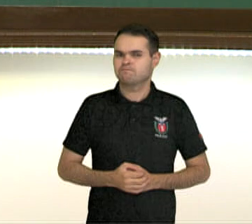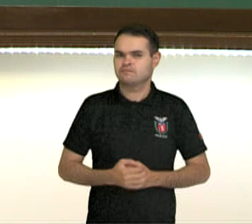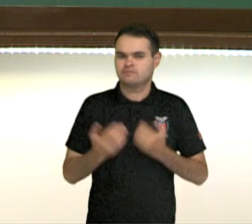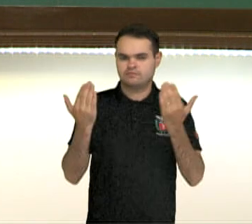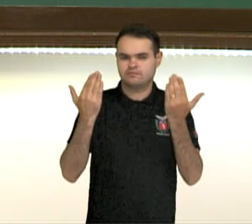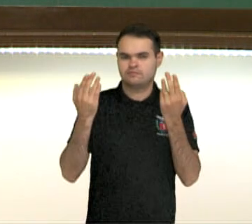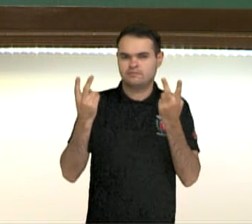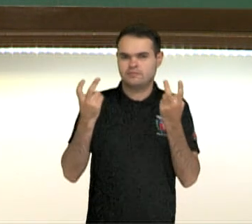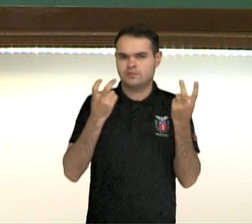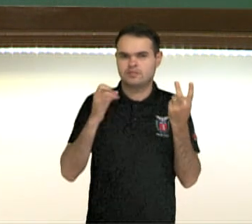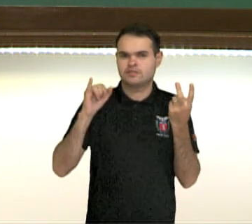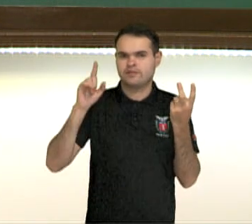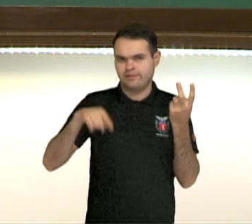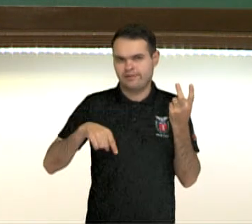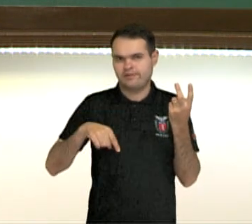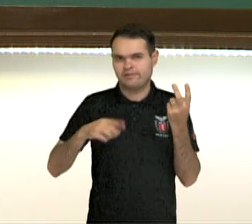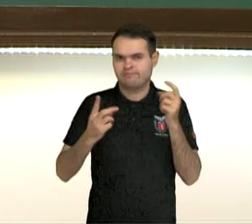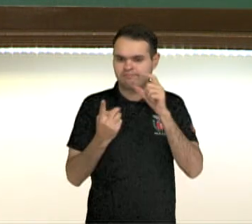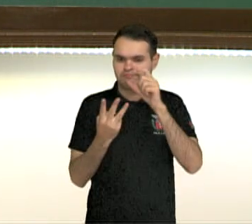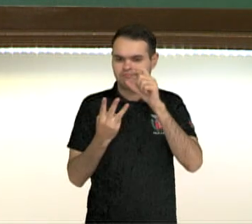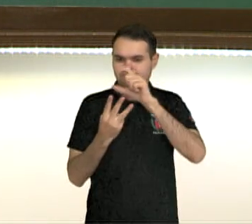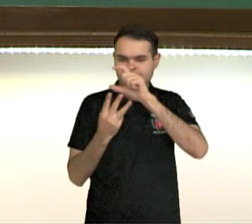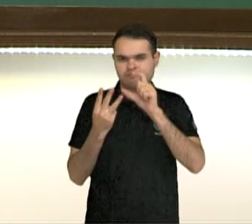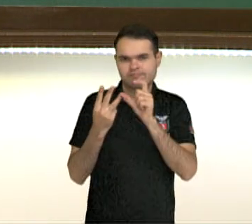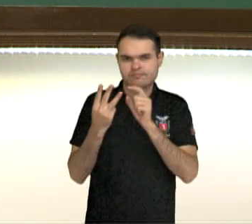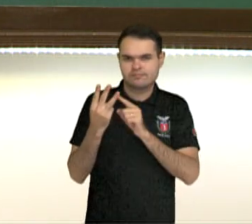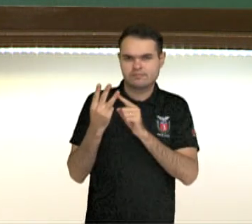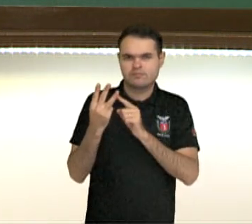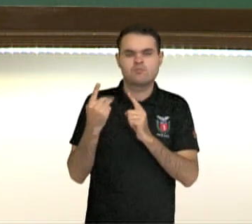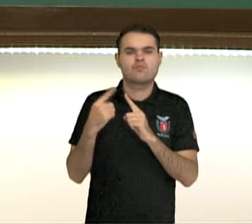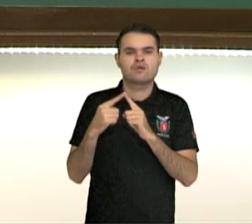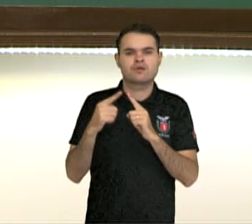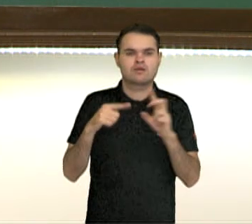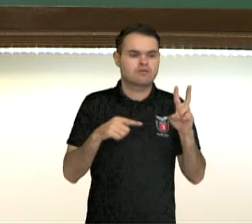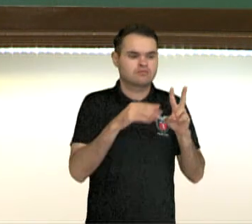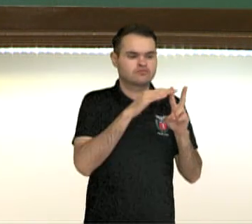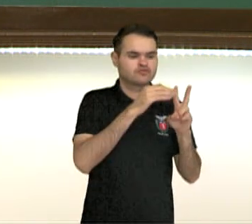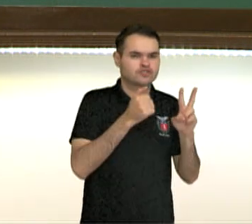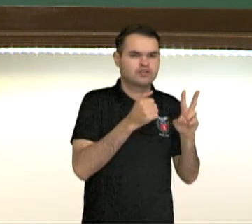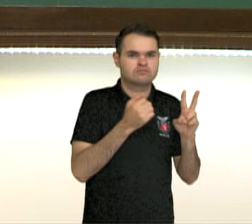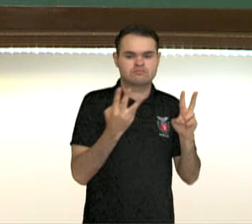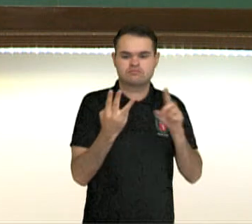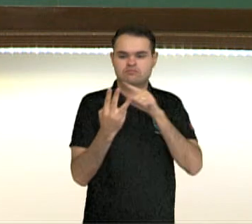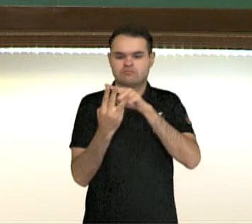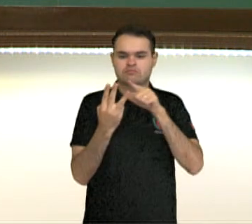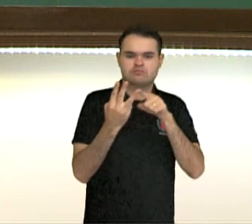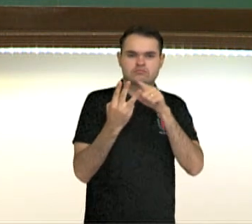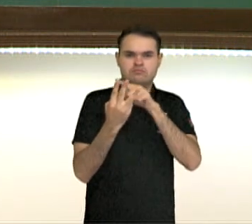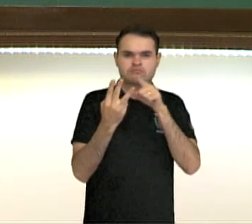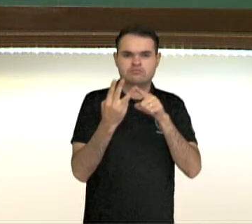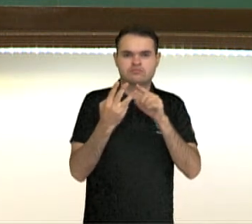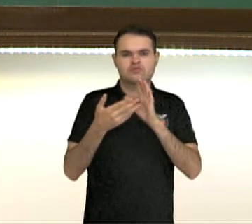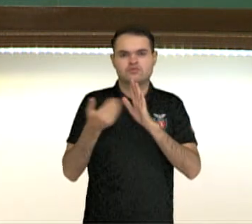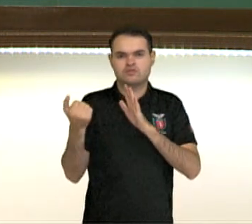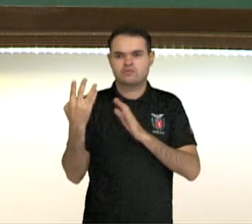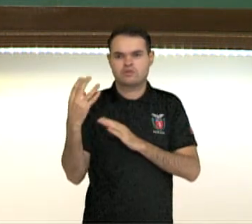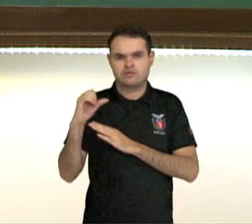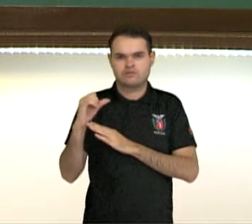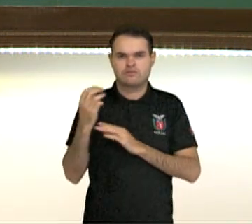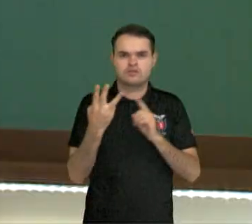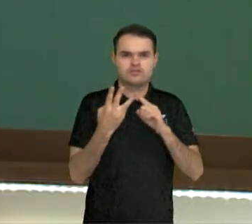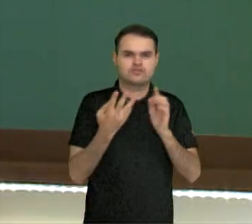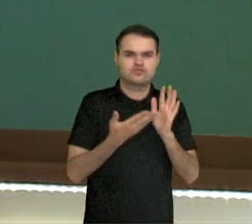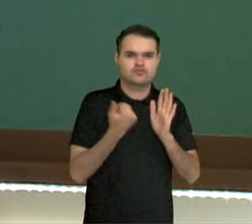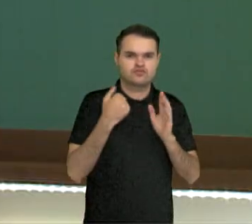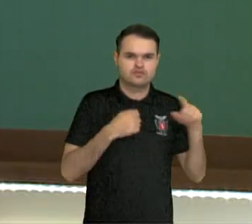verificar se é um trinômio. Ficou fácil, né, gente? Por quê? Eu vou extrair a raiz dos extremos. Olha lá, ó. Vou extrair a raiz do 49 e do